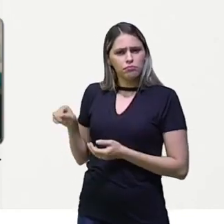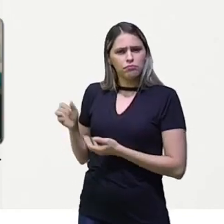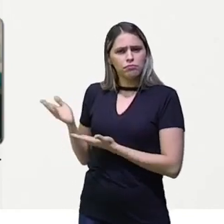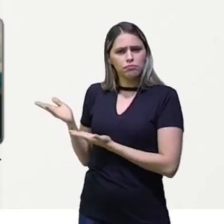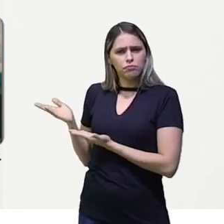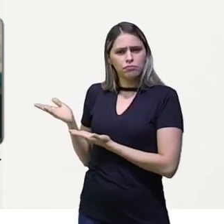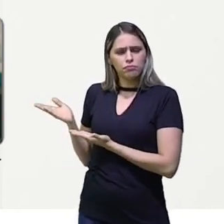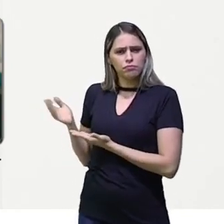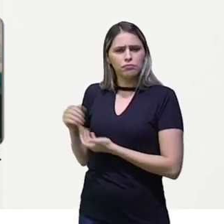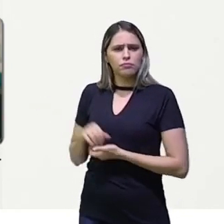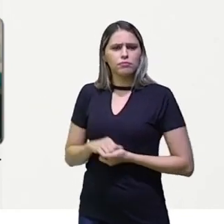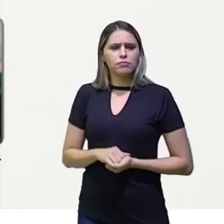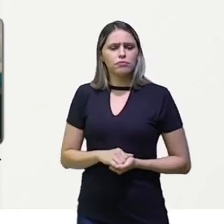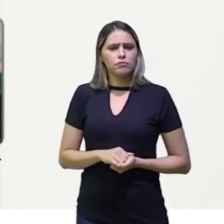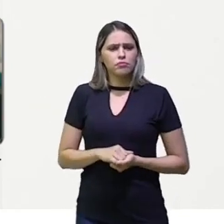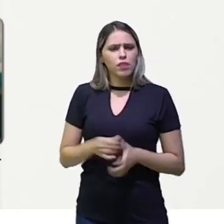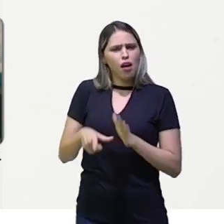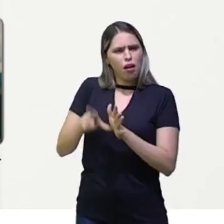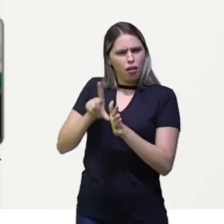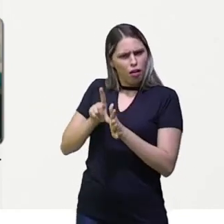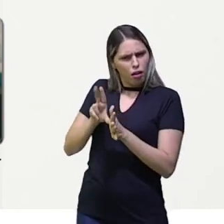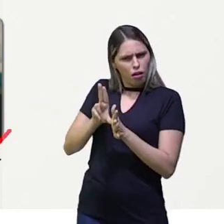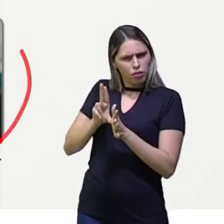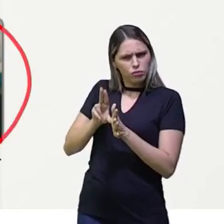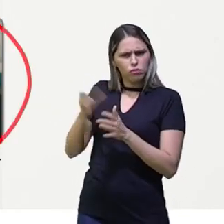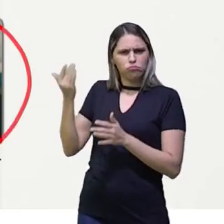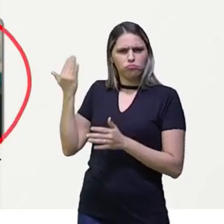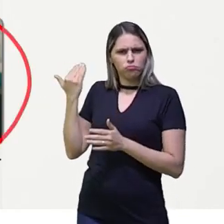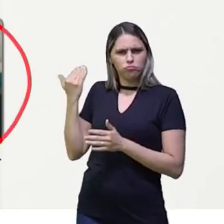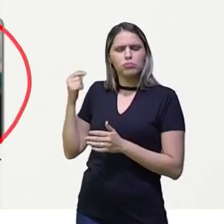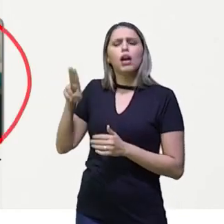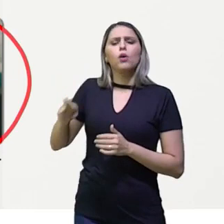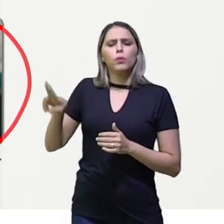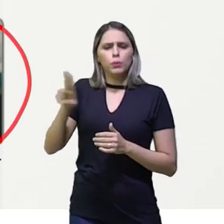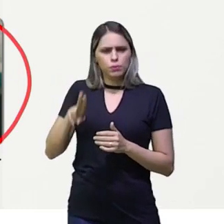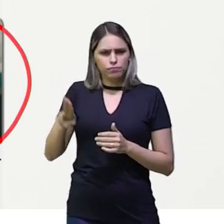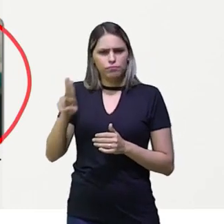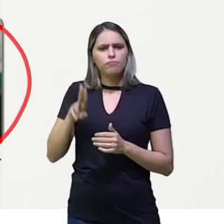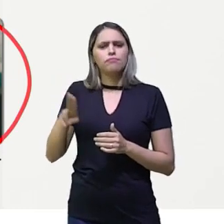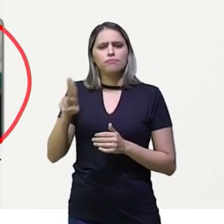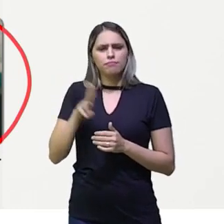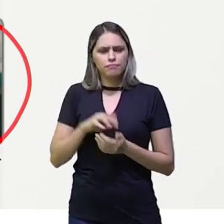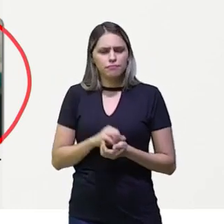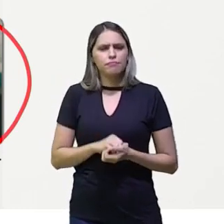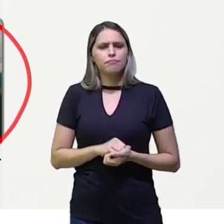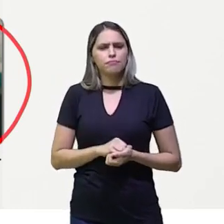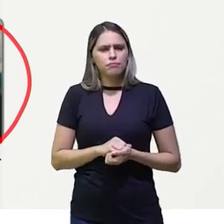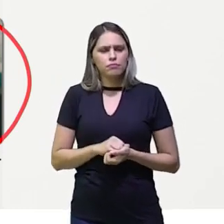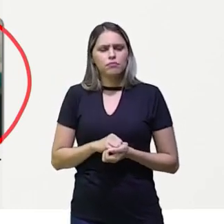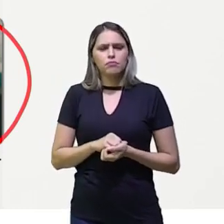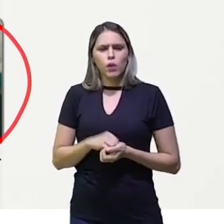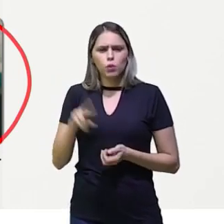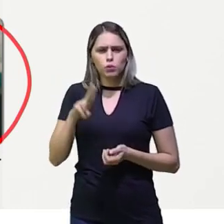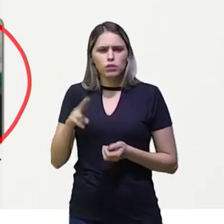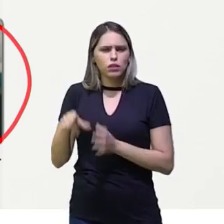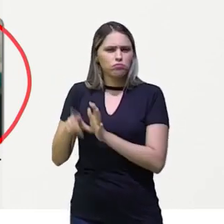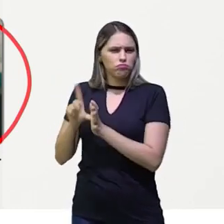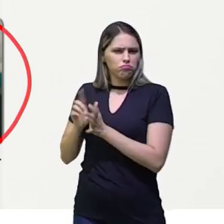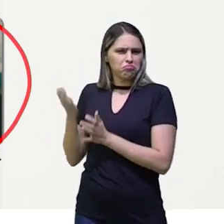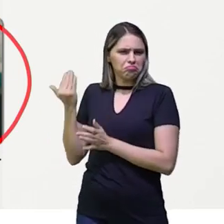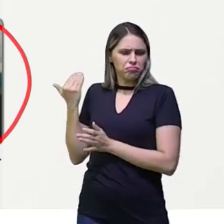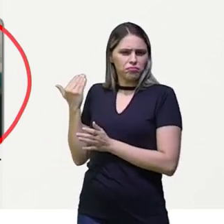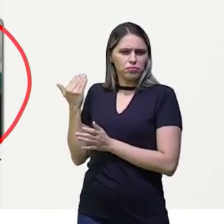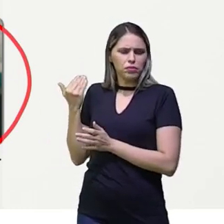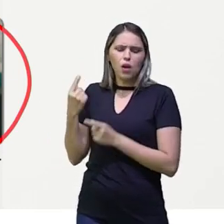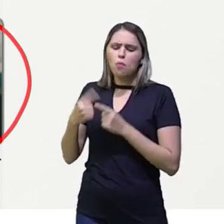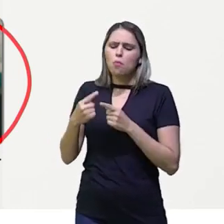usados medidas não convencionais, eram medidas assim. E por que